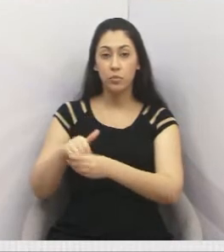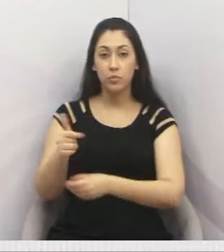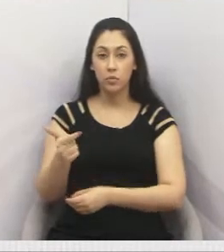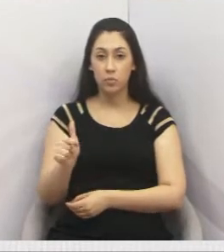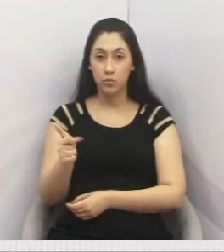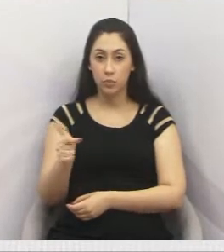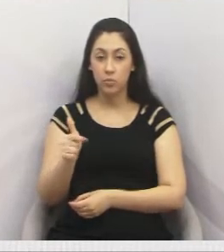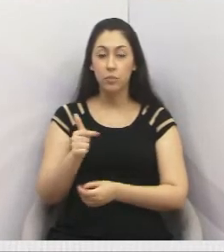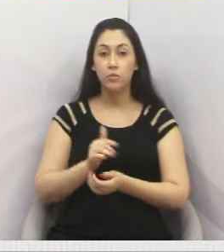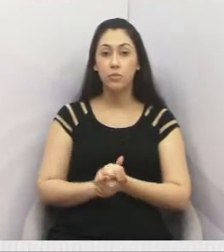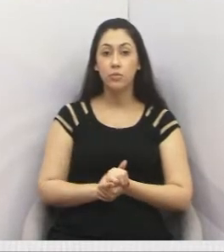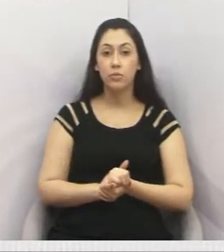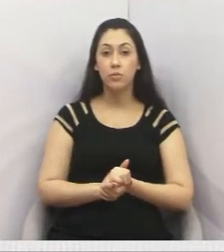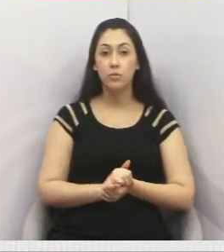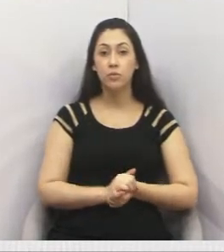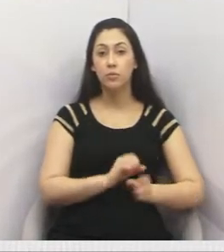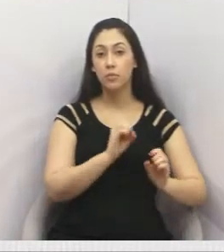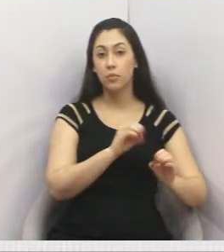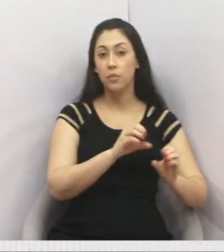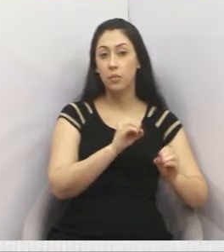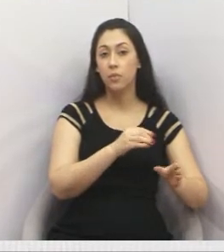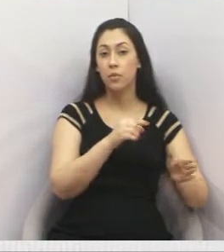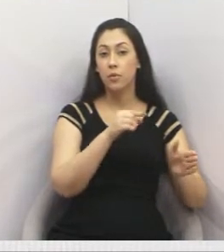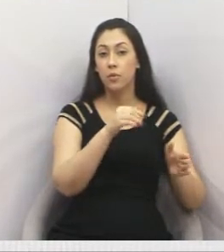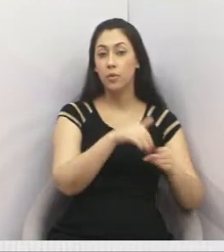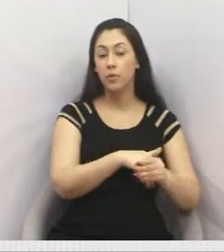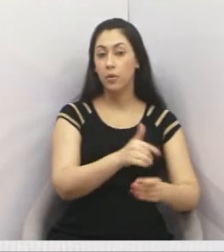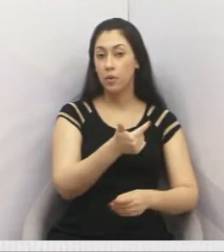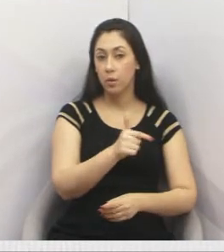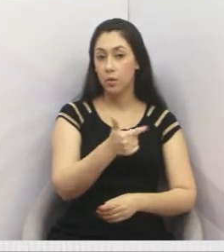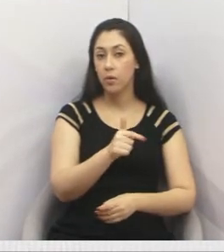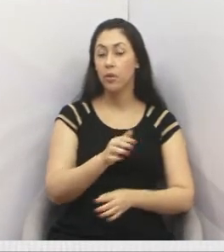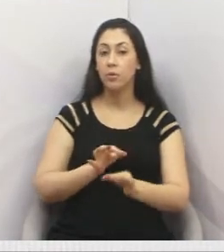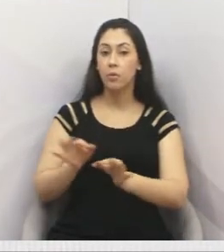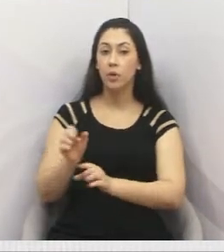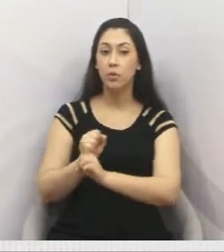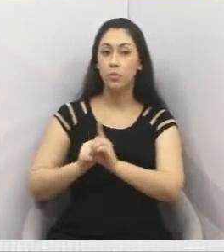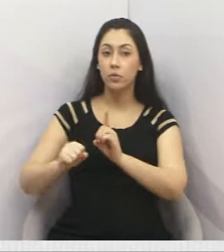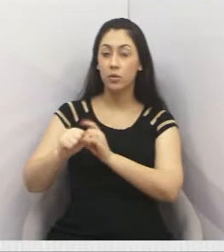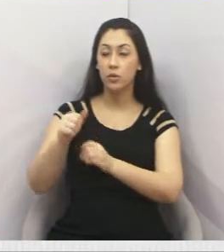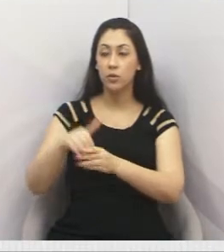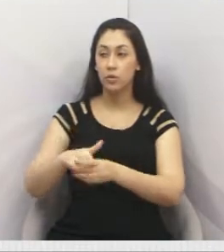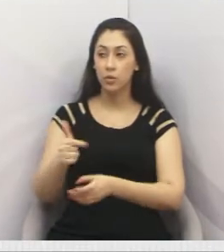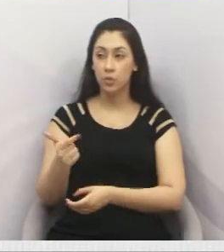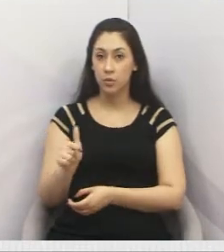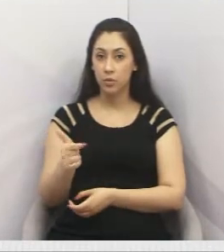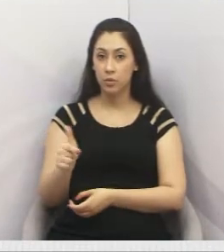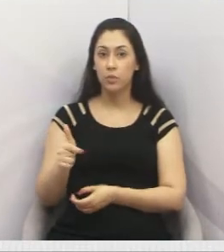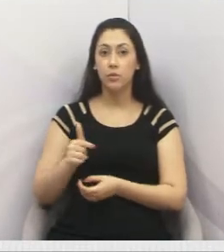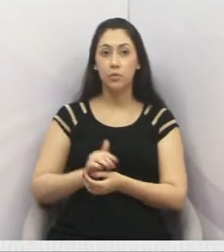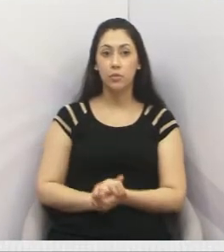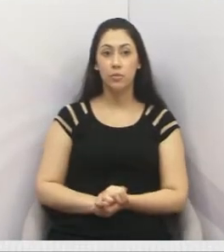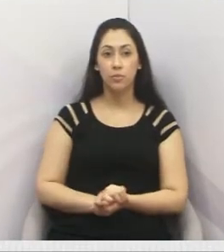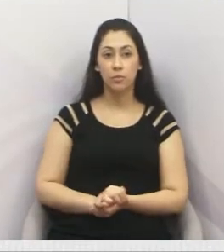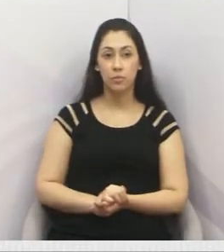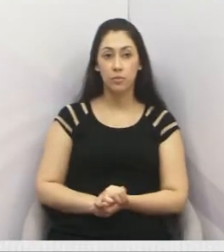em brancos, entidades acadêmicas em branco e organização da sociedade civil em branco.